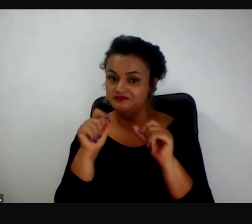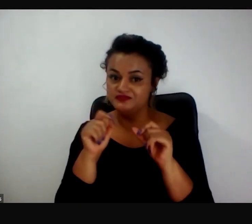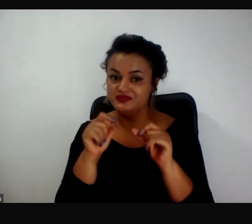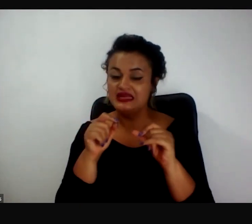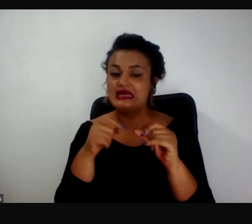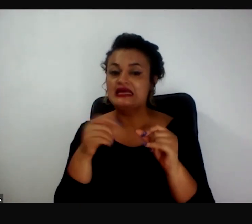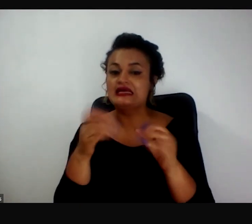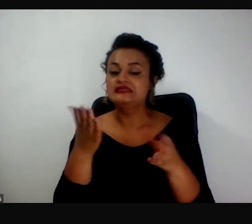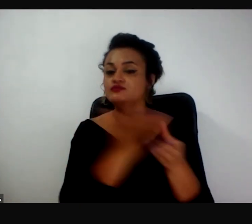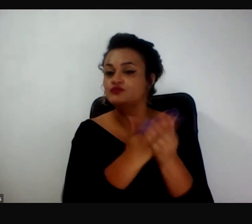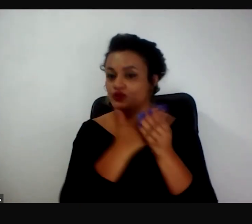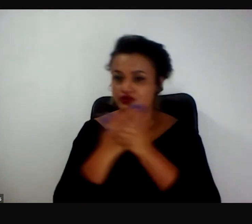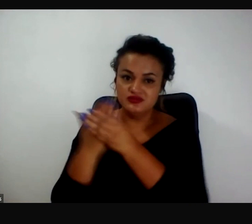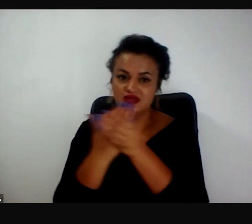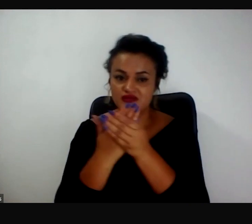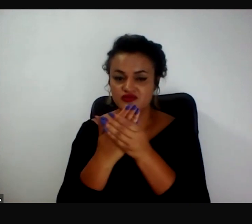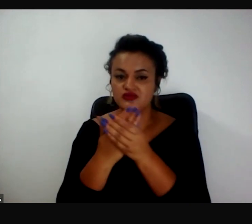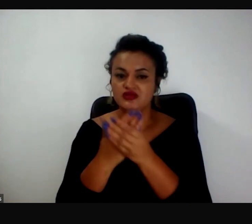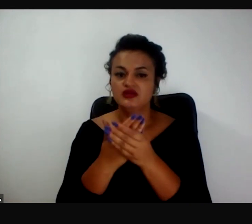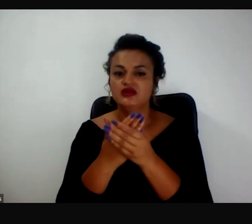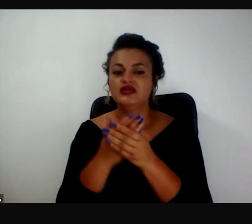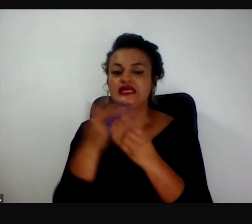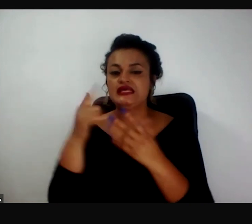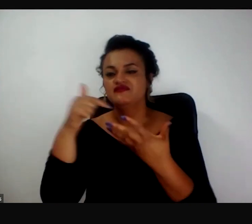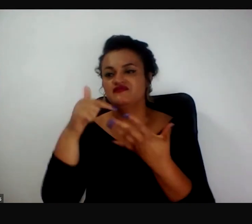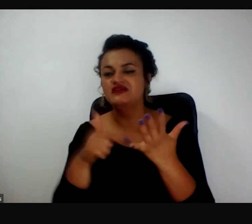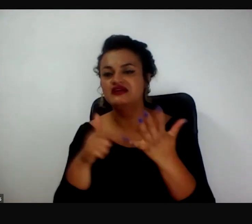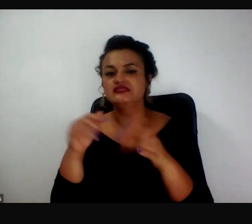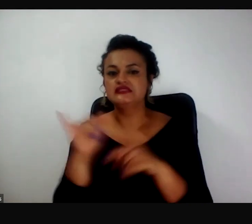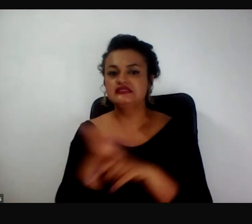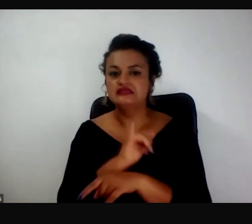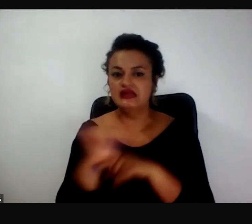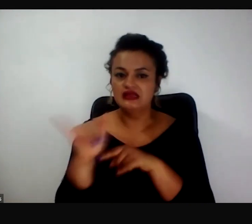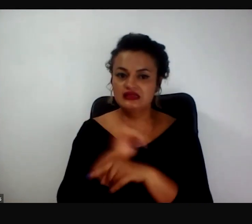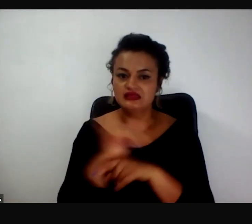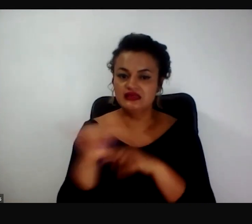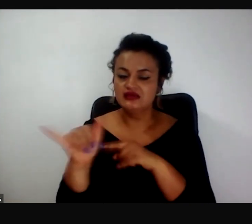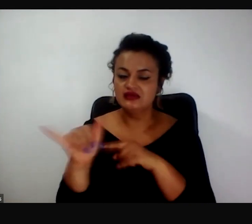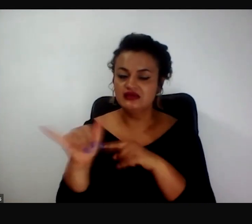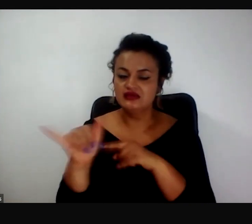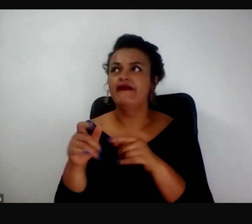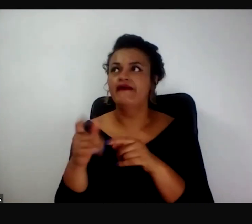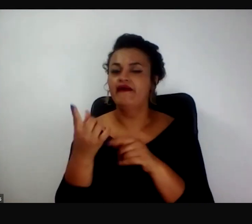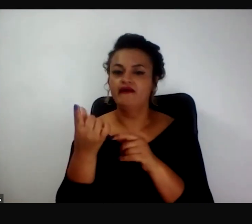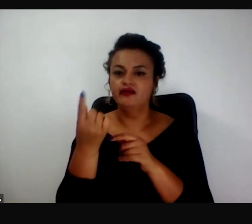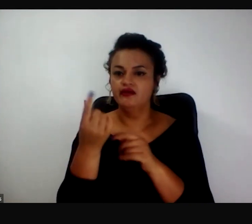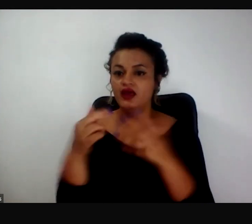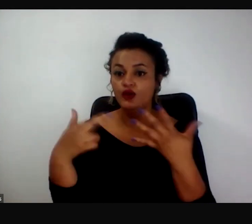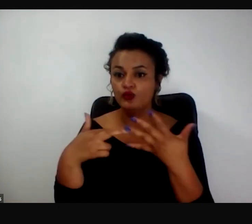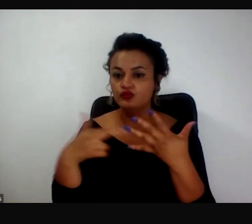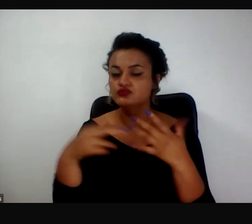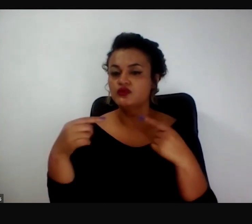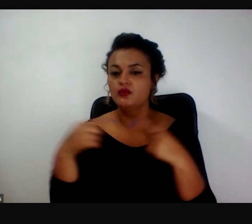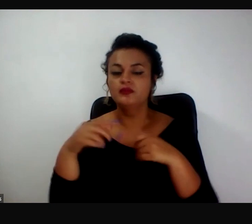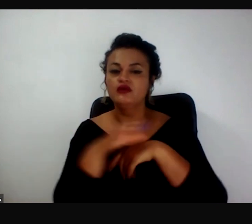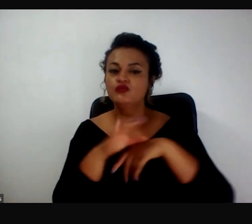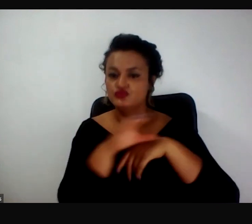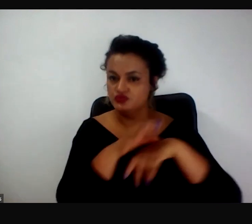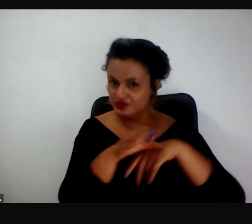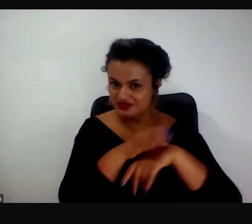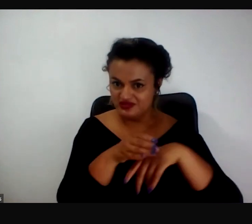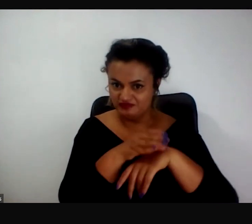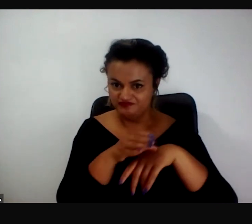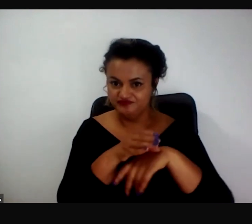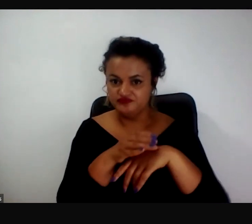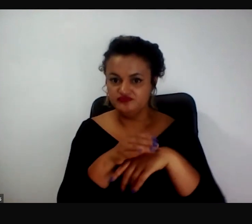processos falamos de recurso de inconstitucionalidade, o recurso de inconstitucionalidade,